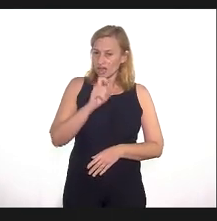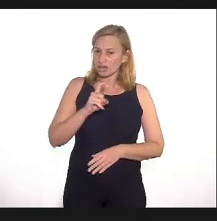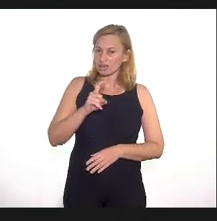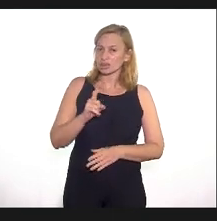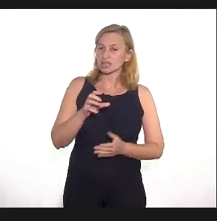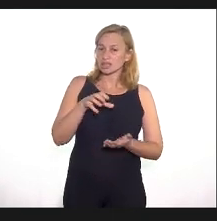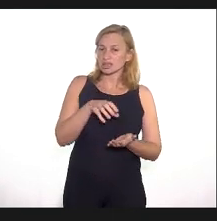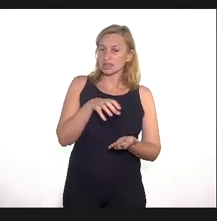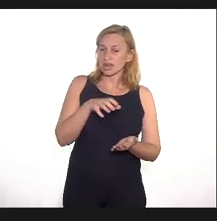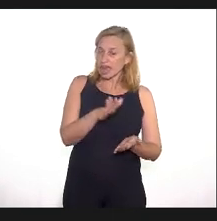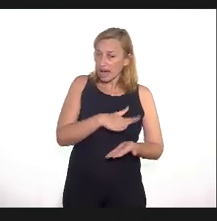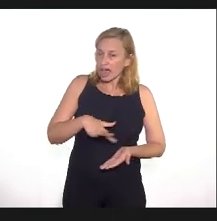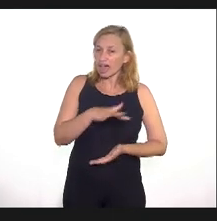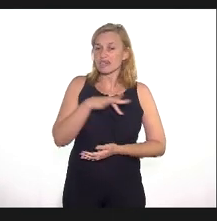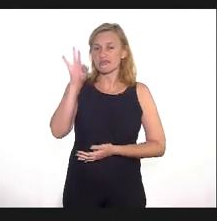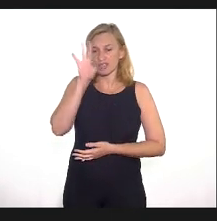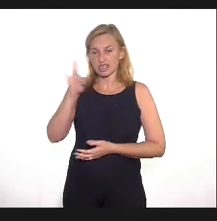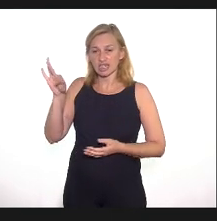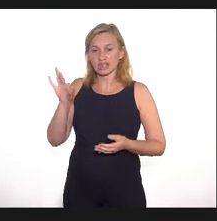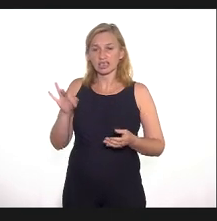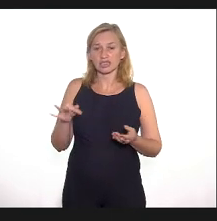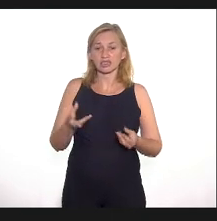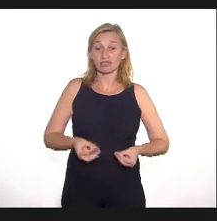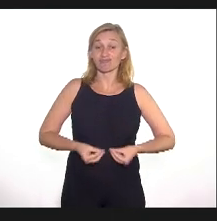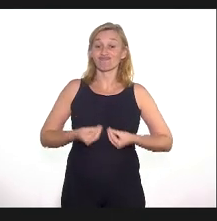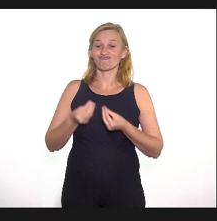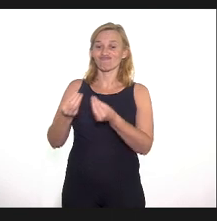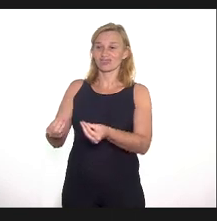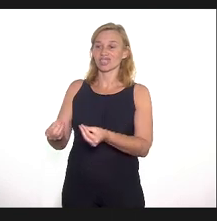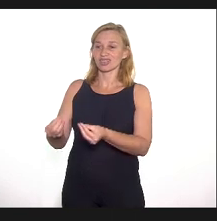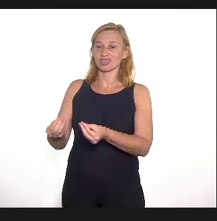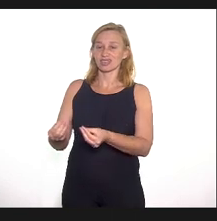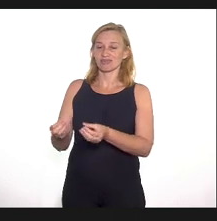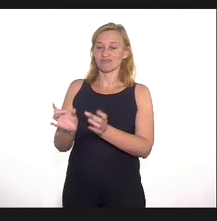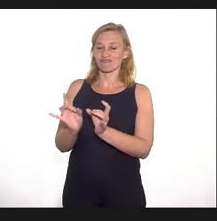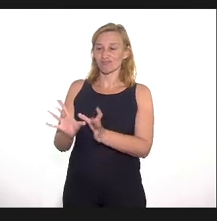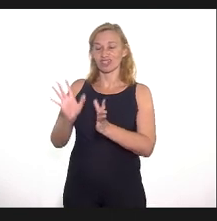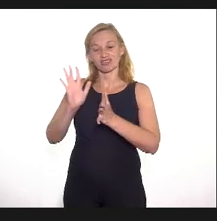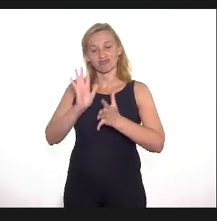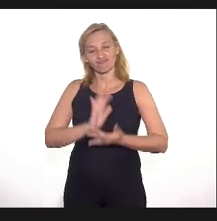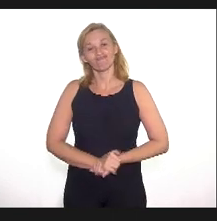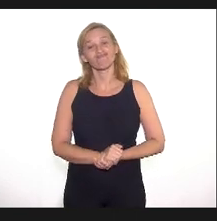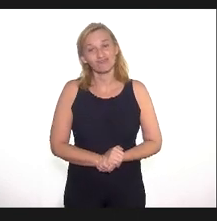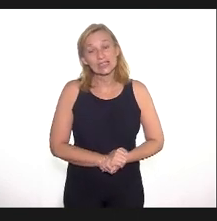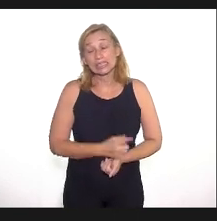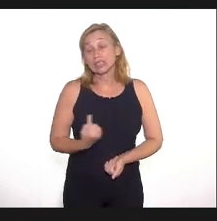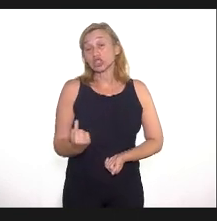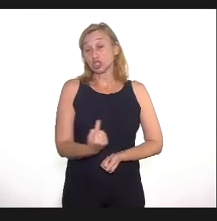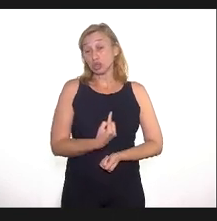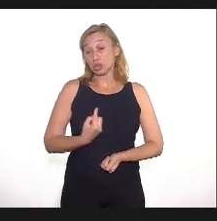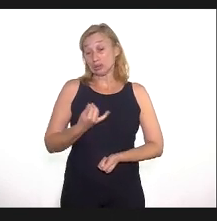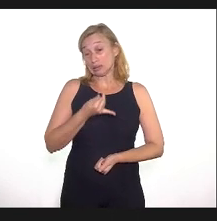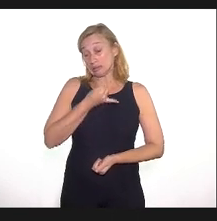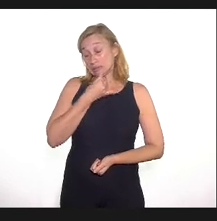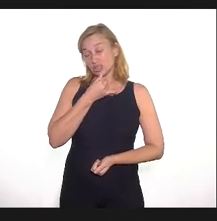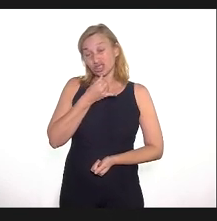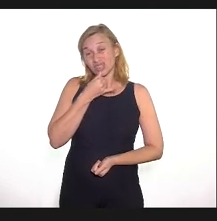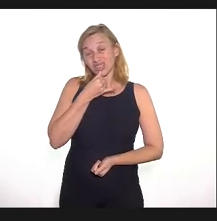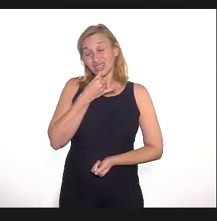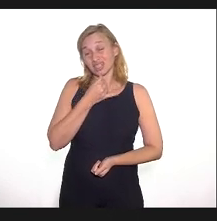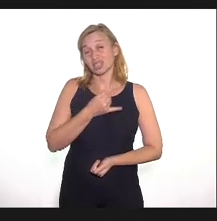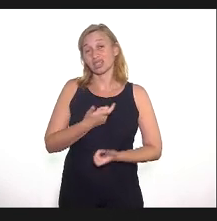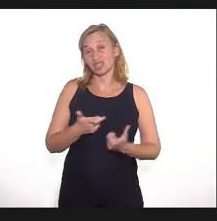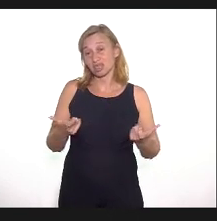rede federal que está sendo entregue à iniciativa privada. E a nossa angústia é muito